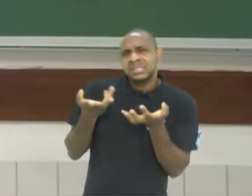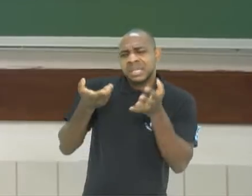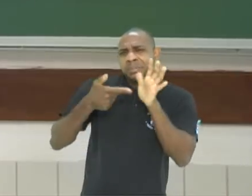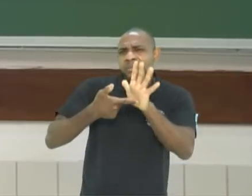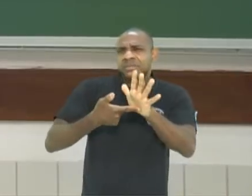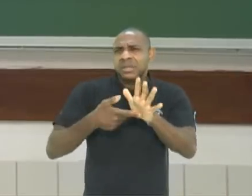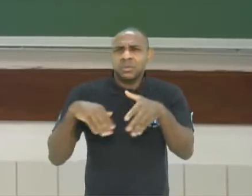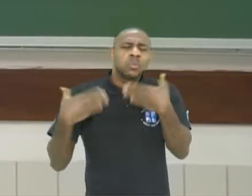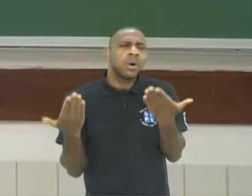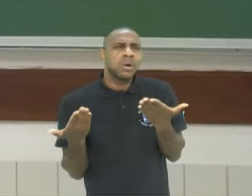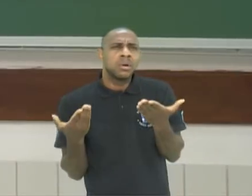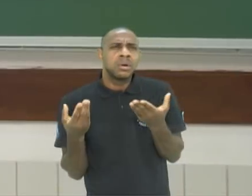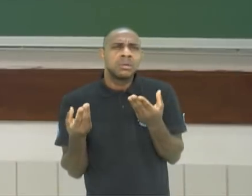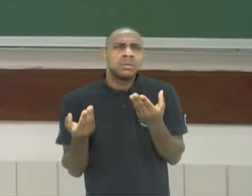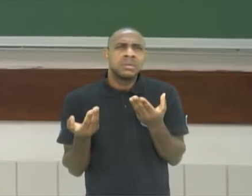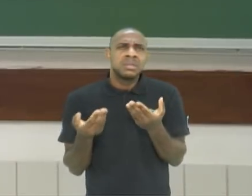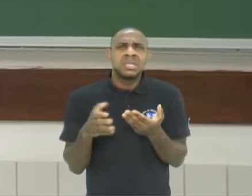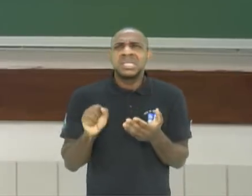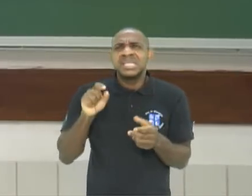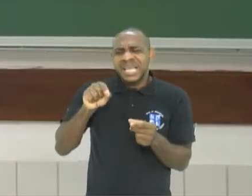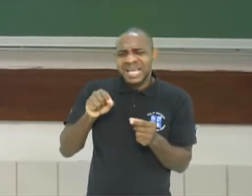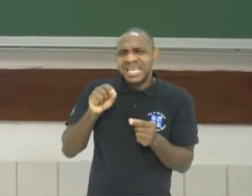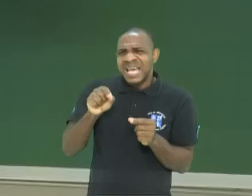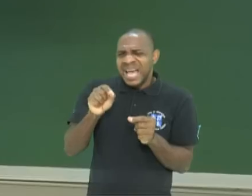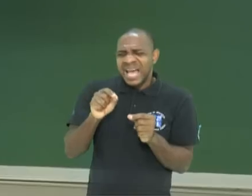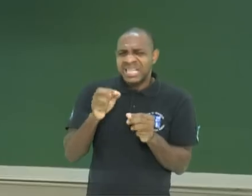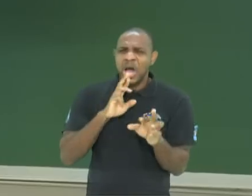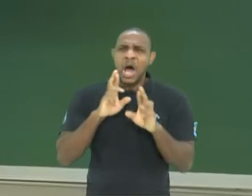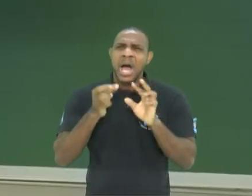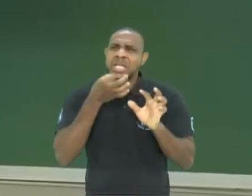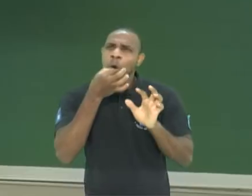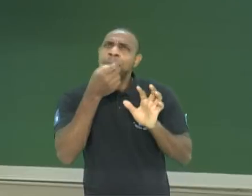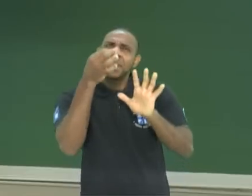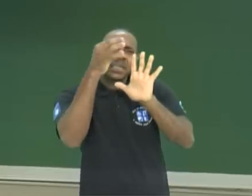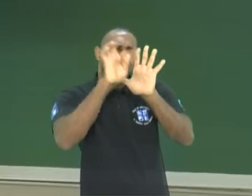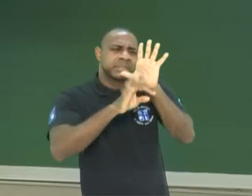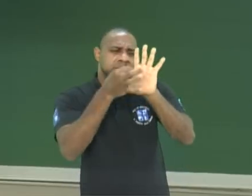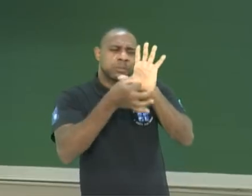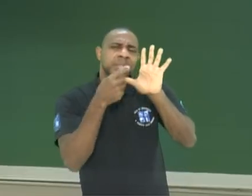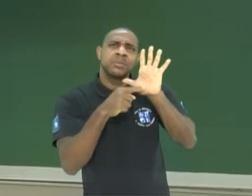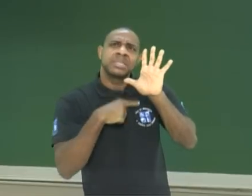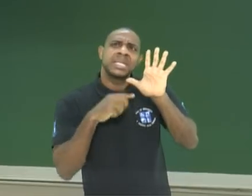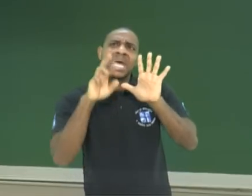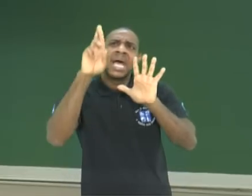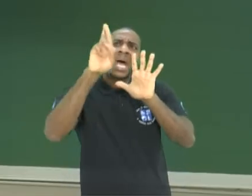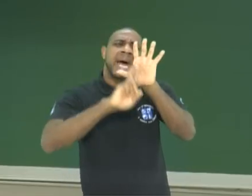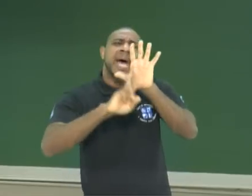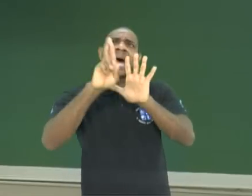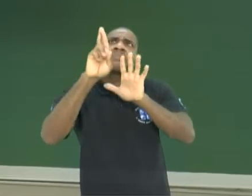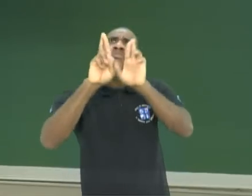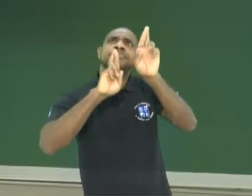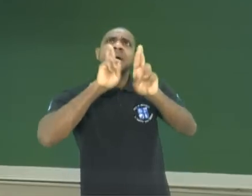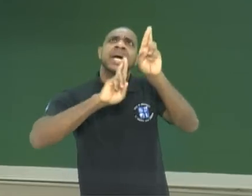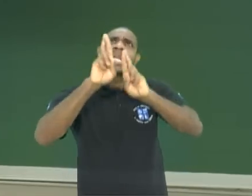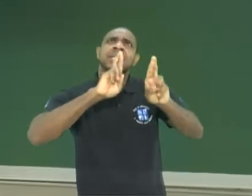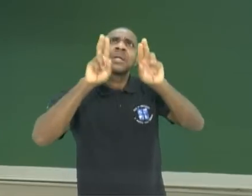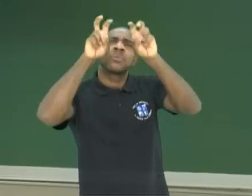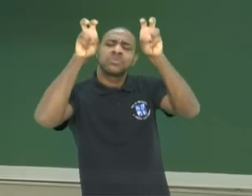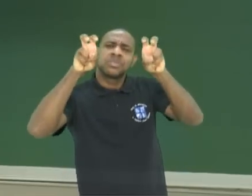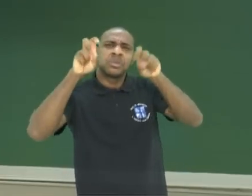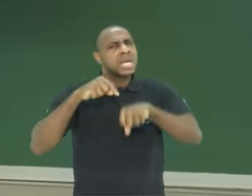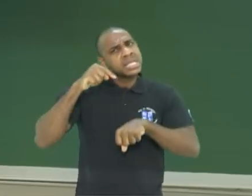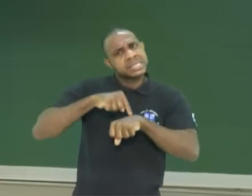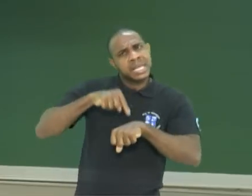E essa opinião tem relação com o título? Como que eu vou conseguir fazer essa relação? Vou dar um tempinho para você pensar a